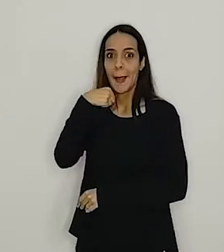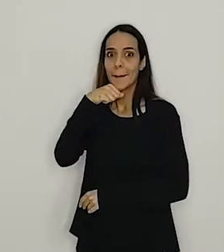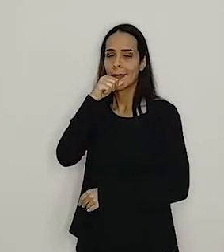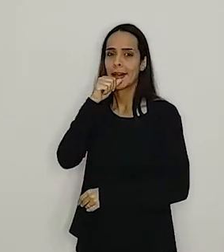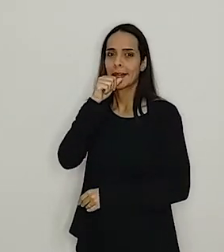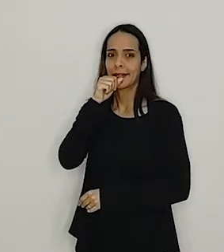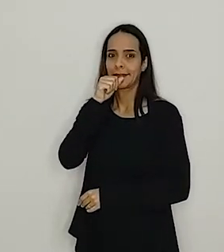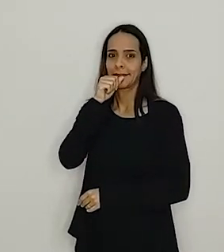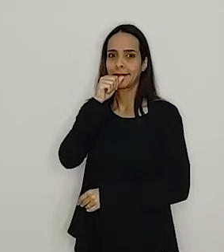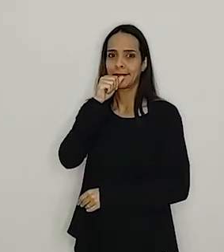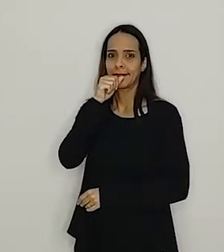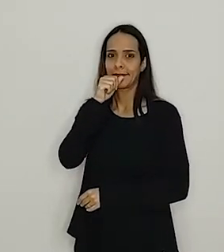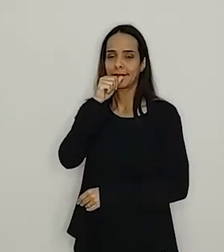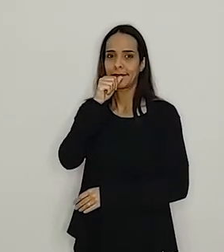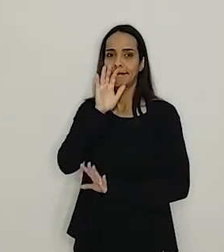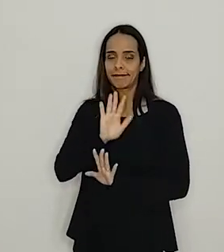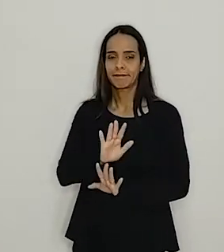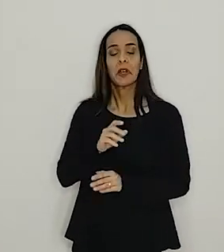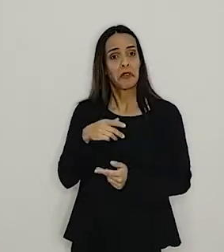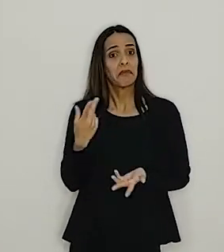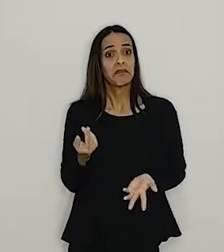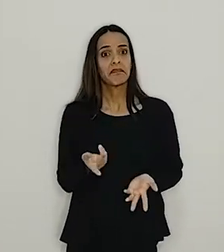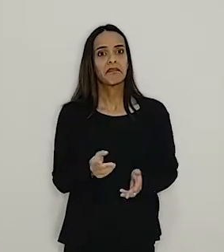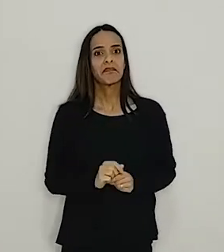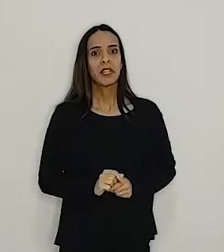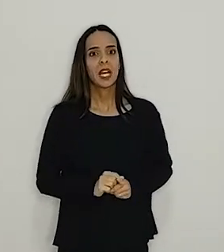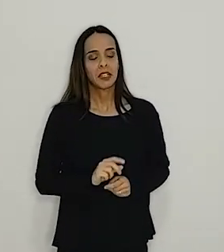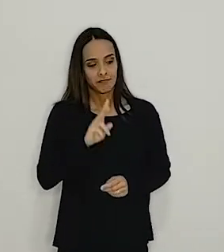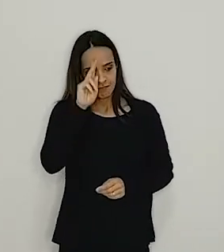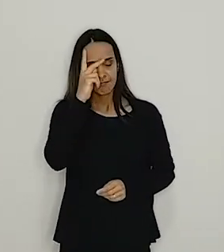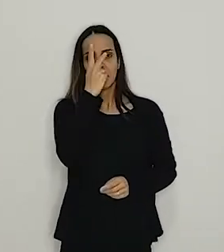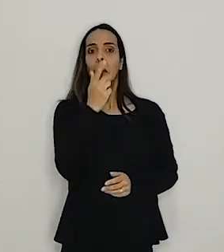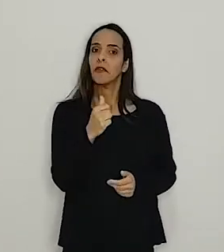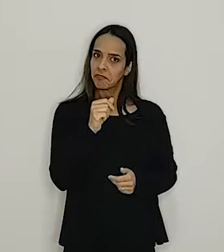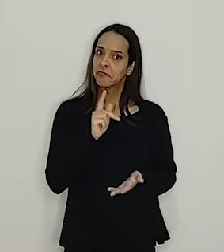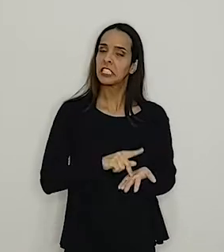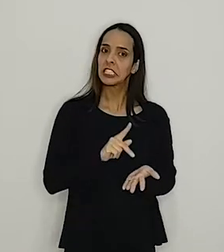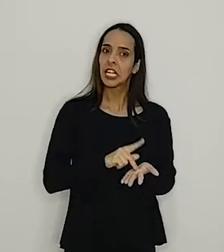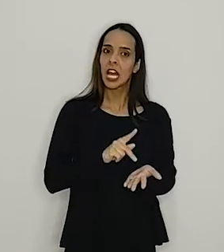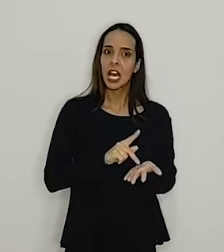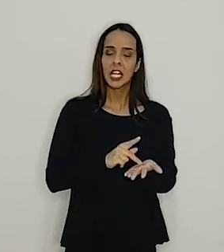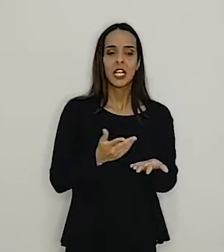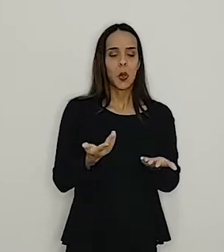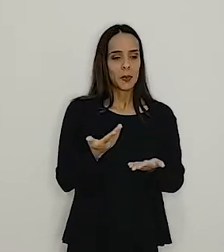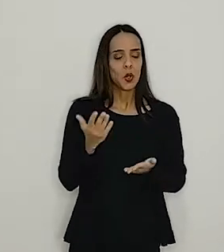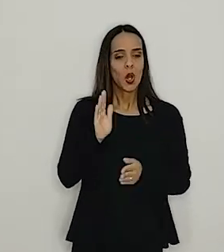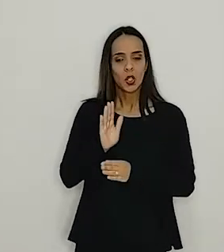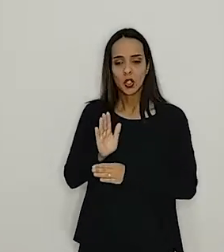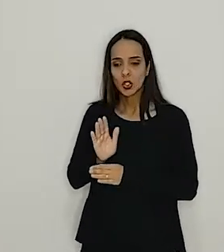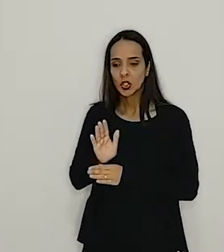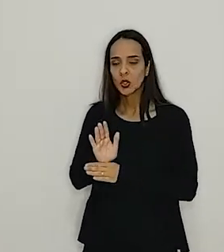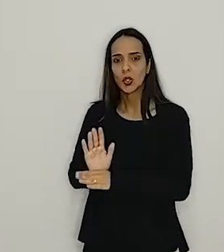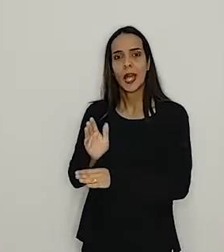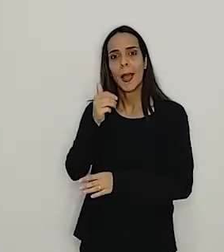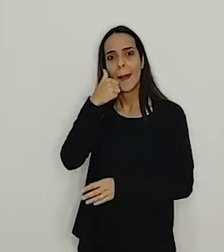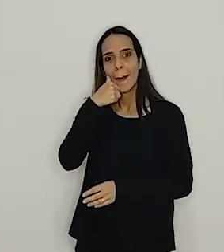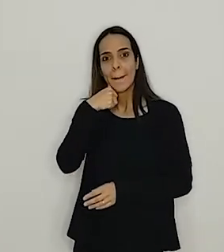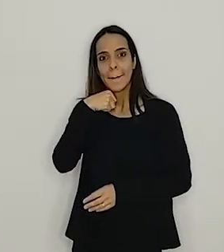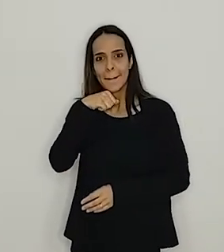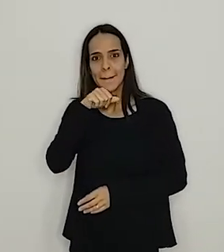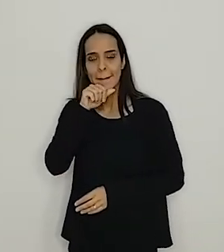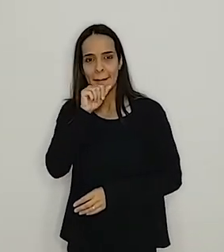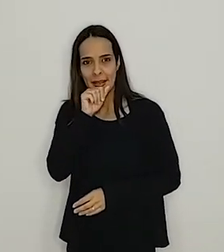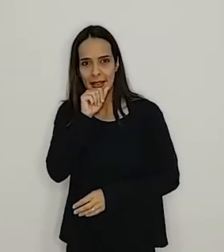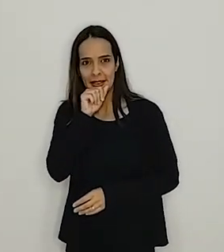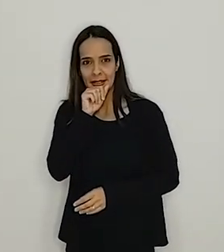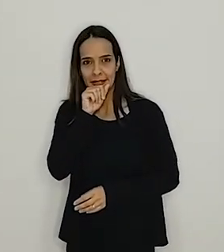ela. E foi assim, realmente, ele deixou as drogas e passou a viver de forma que ele era o provedor da casa, enfim, que ele cuidava